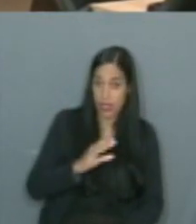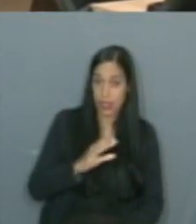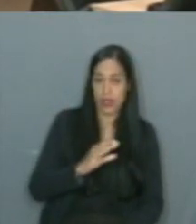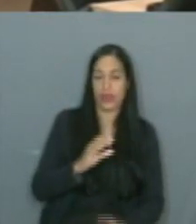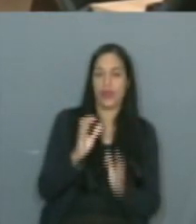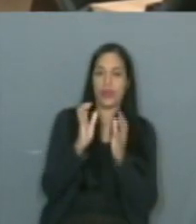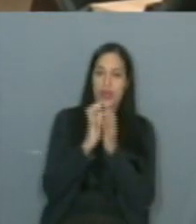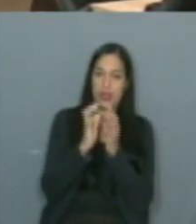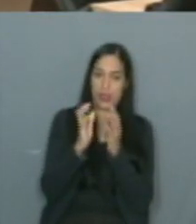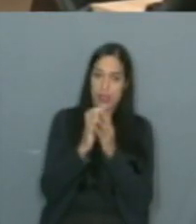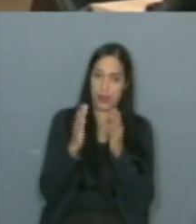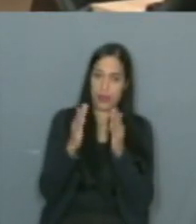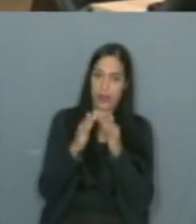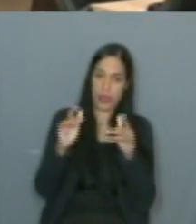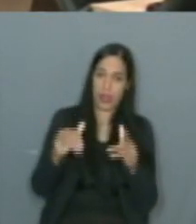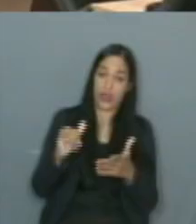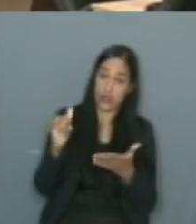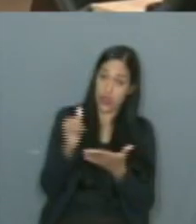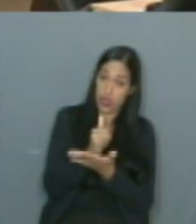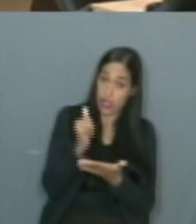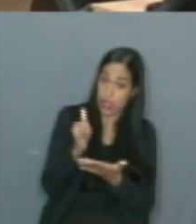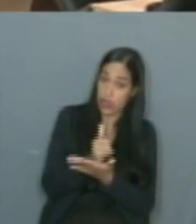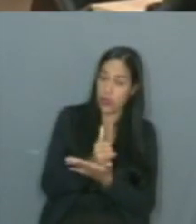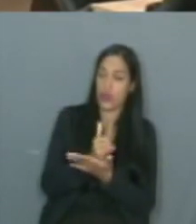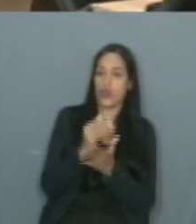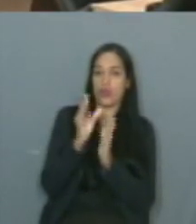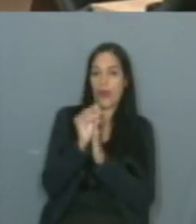cidadãos do Recife, inscritos no CAD único,